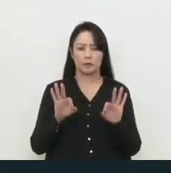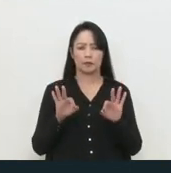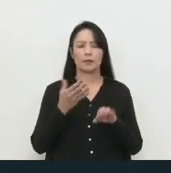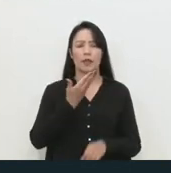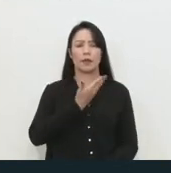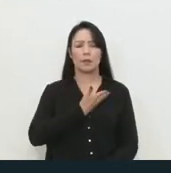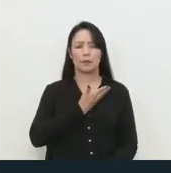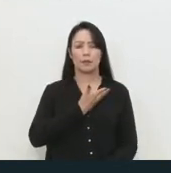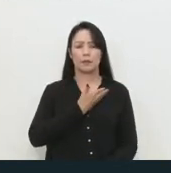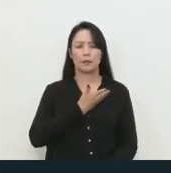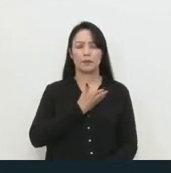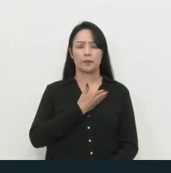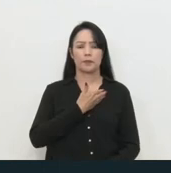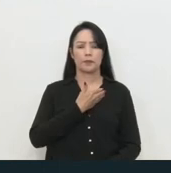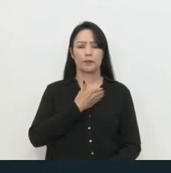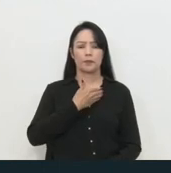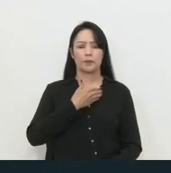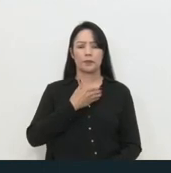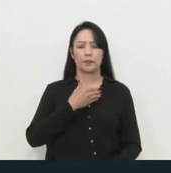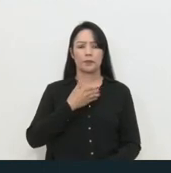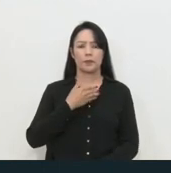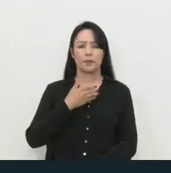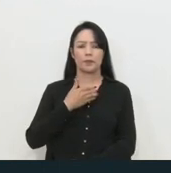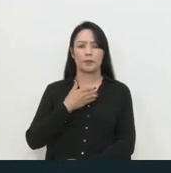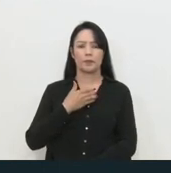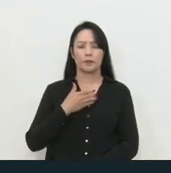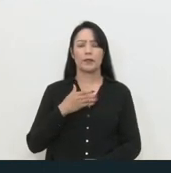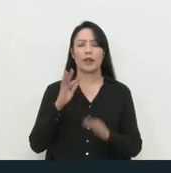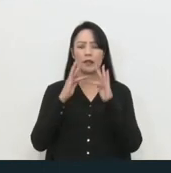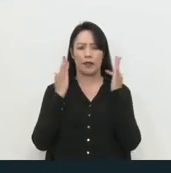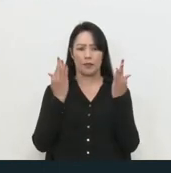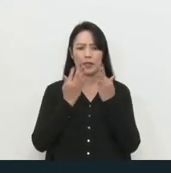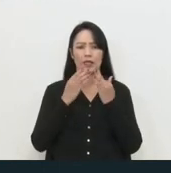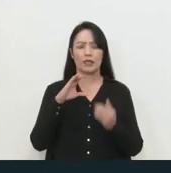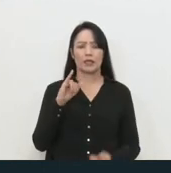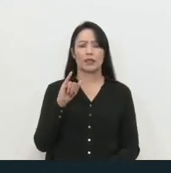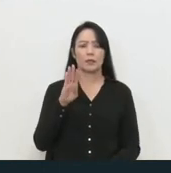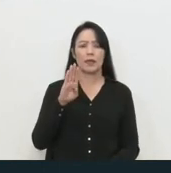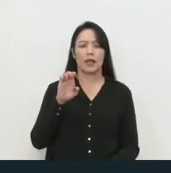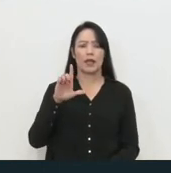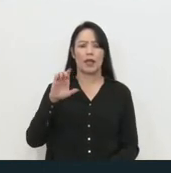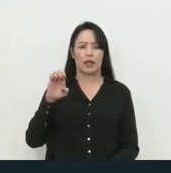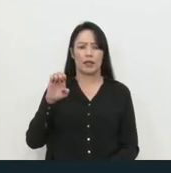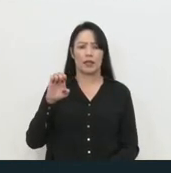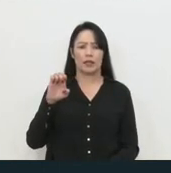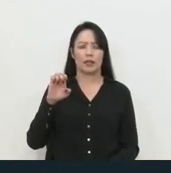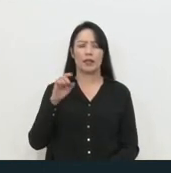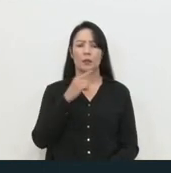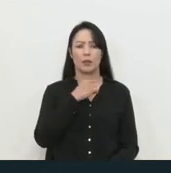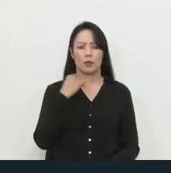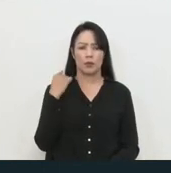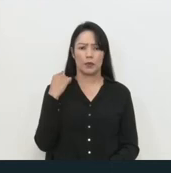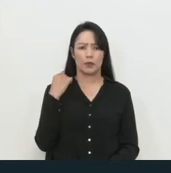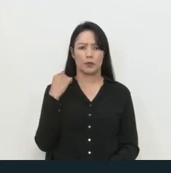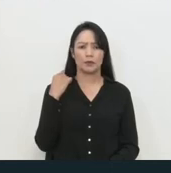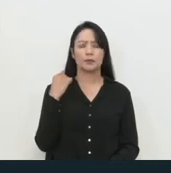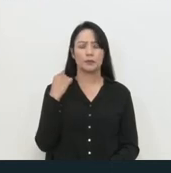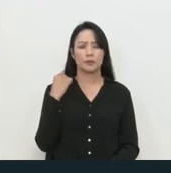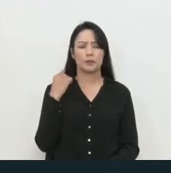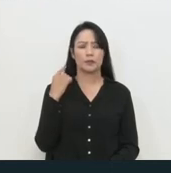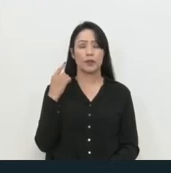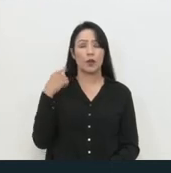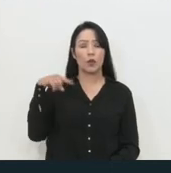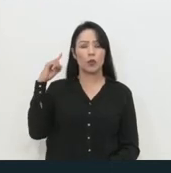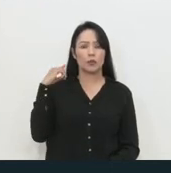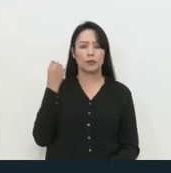amiga da família Cibele Santos que faleceu nesse nesse nessa última